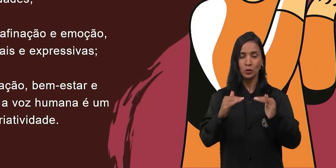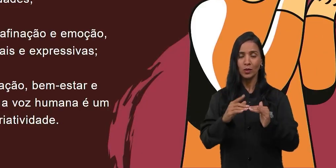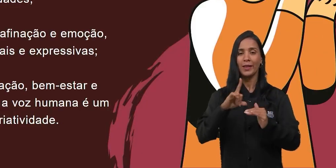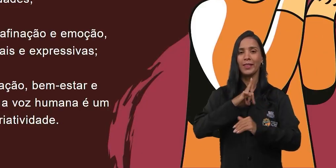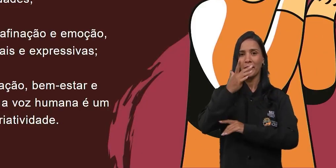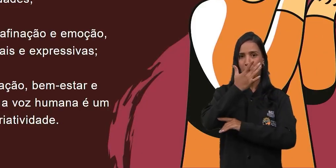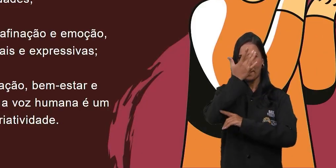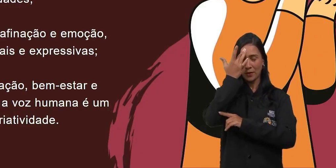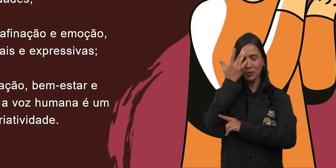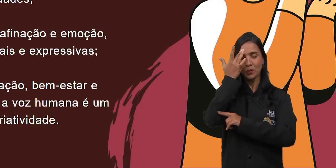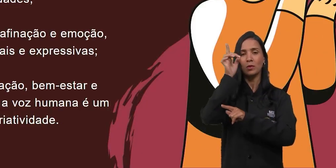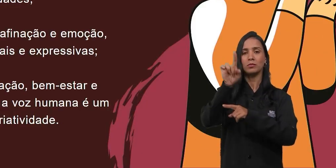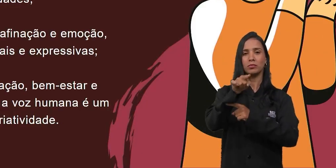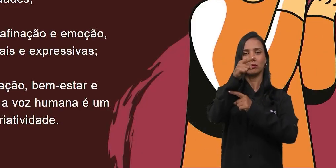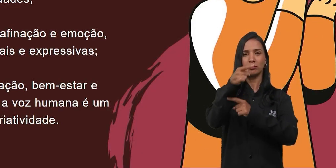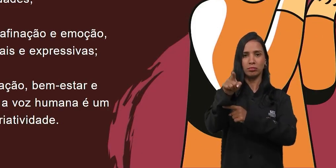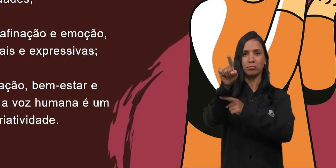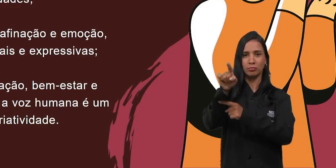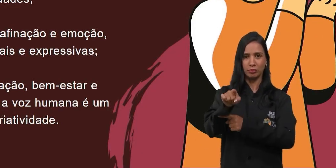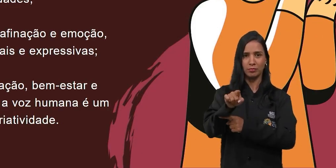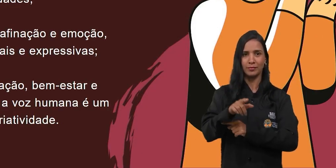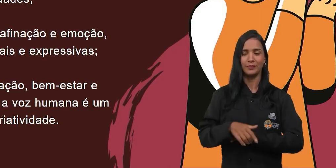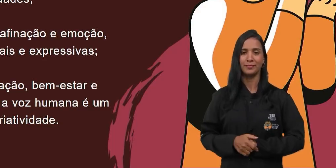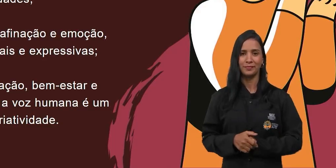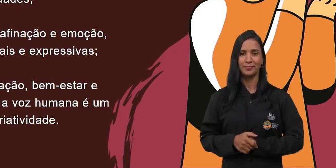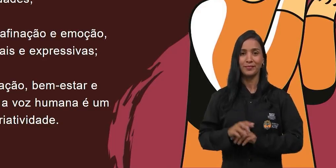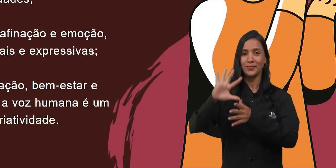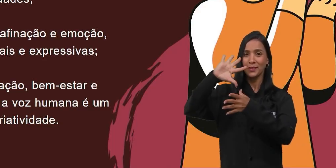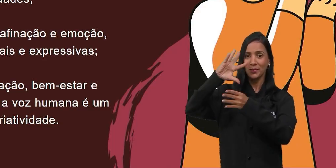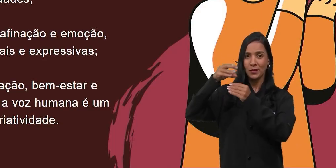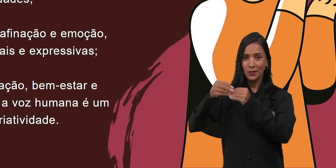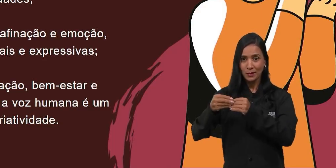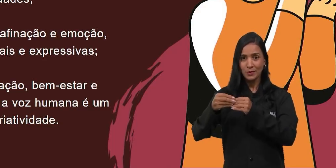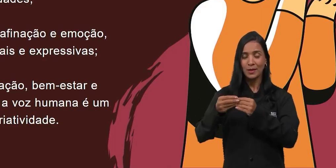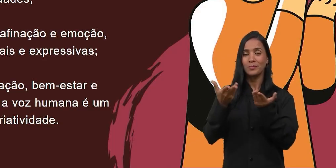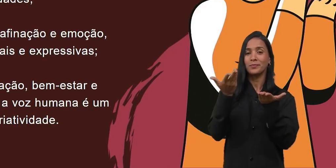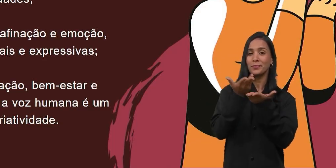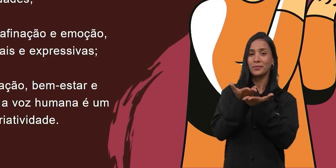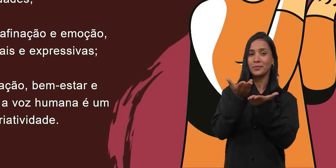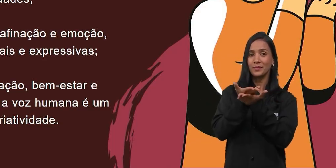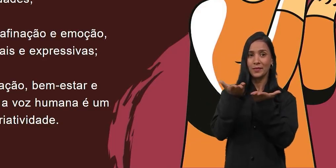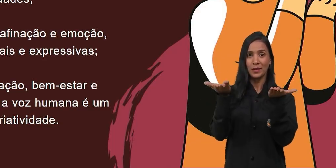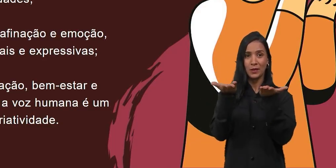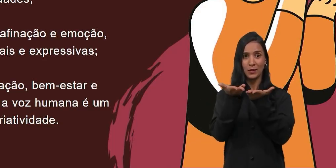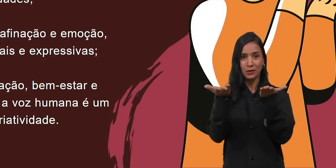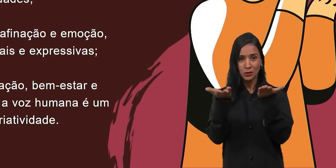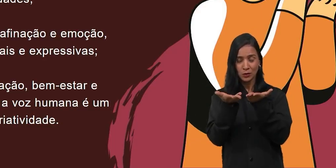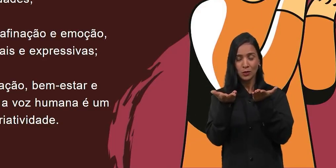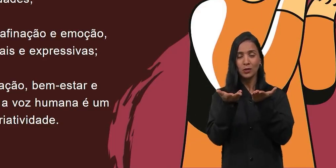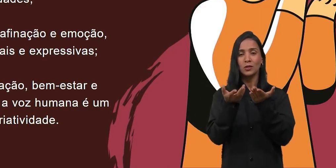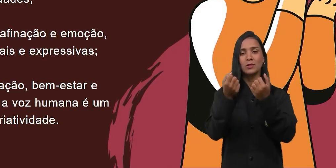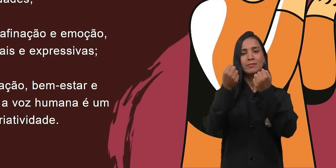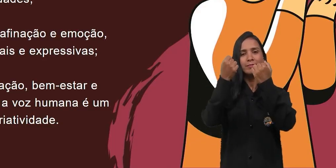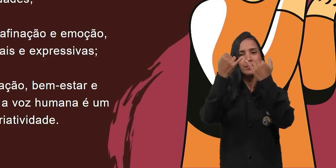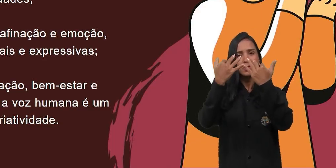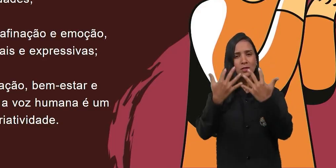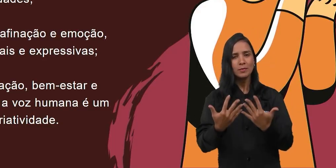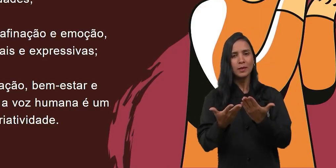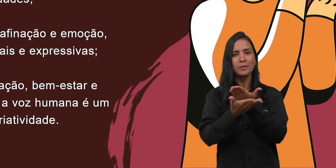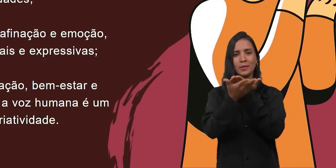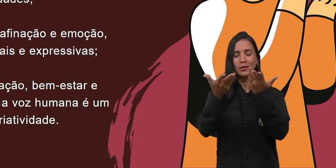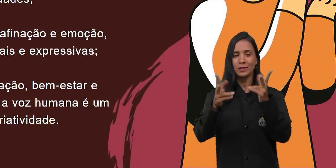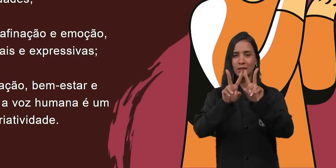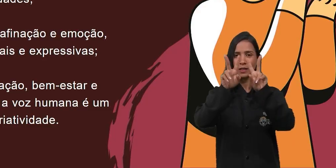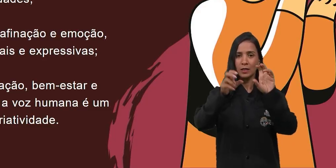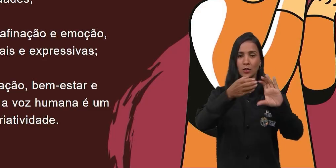regente. A aula de hoje falou sobre canto coral, um canto que é uma forma de música